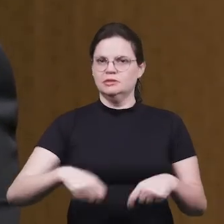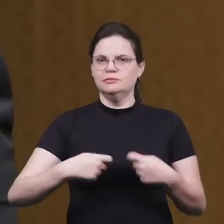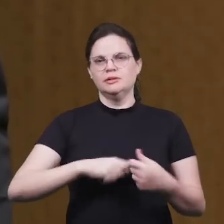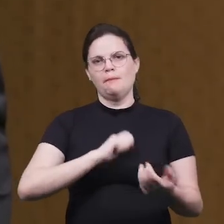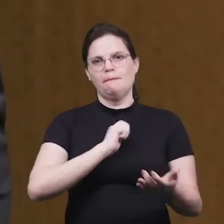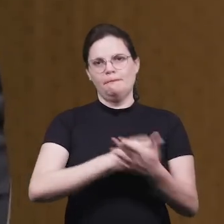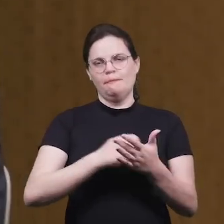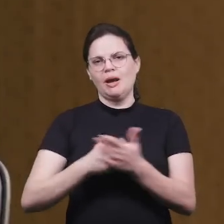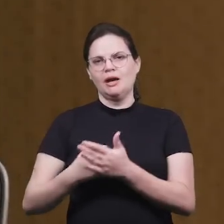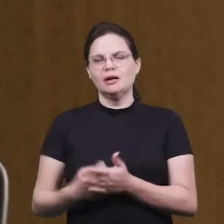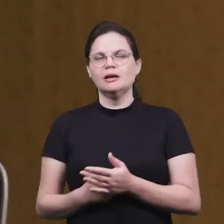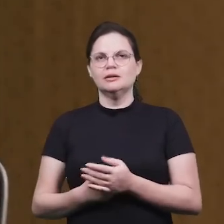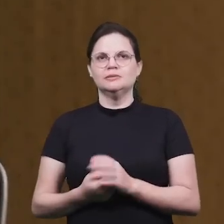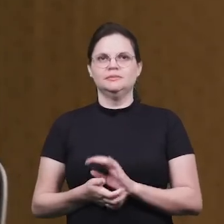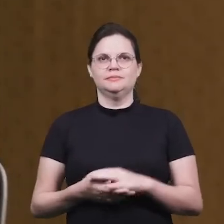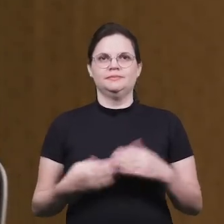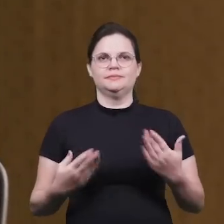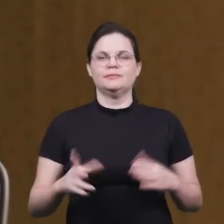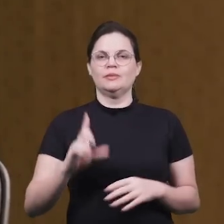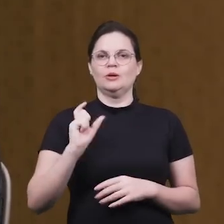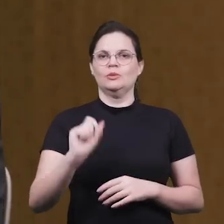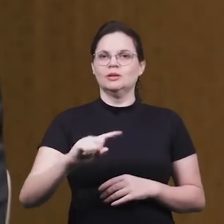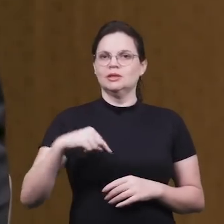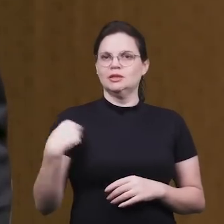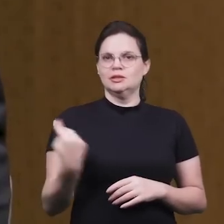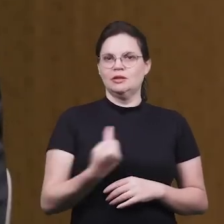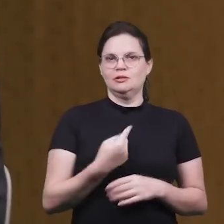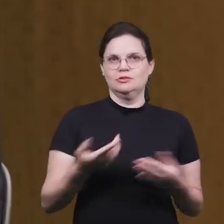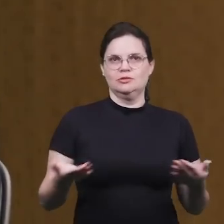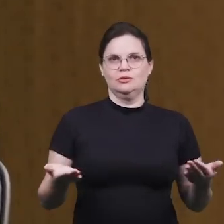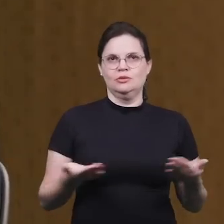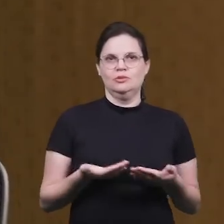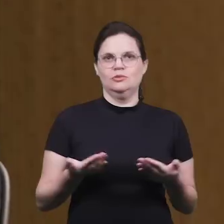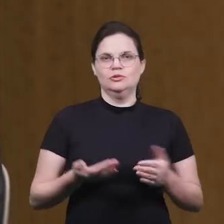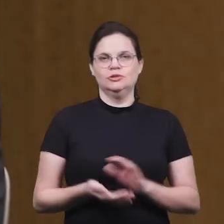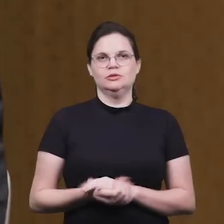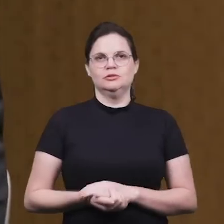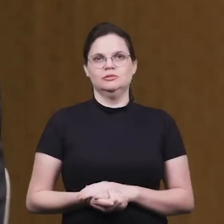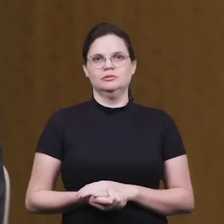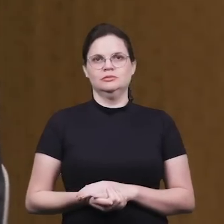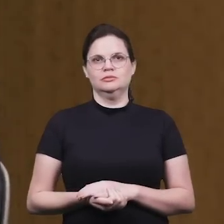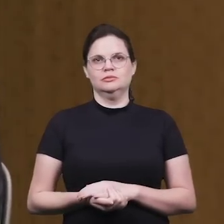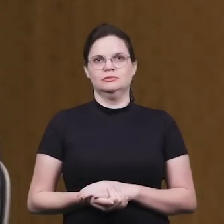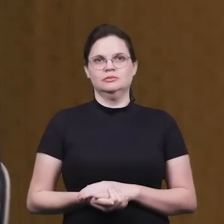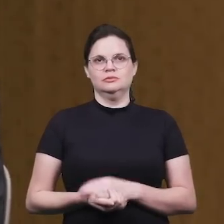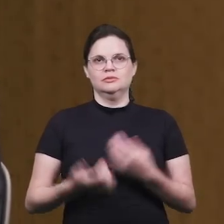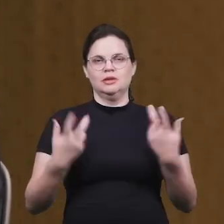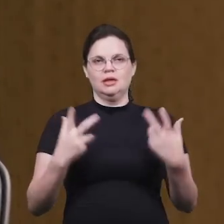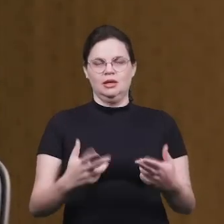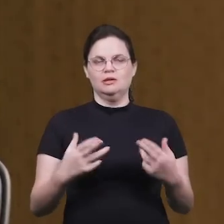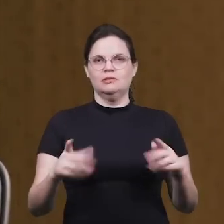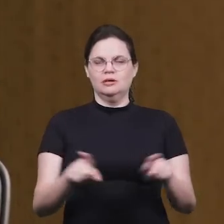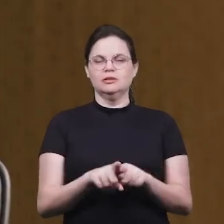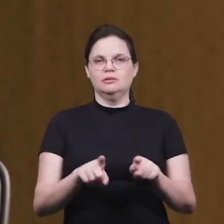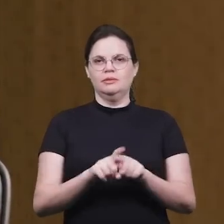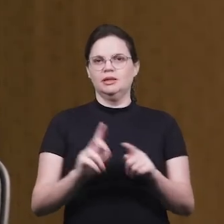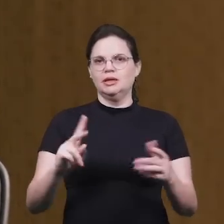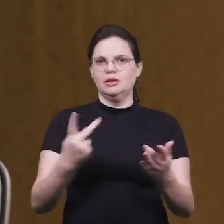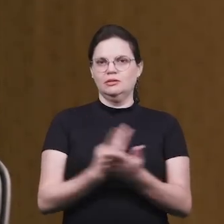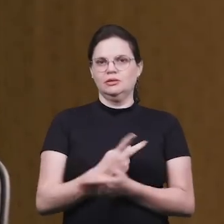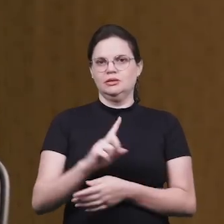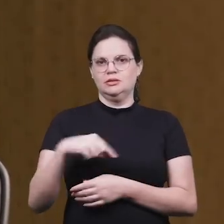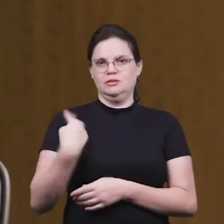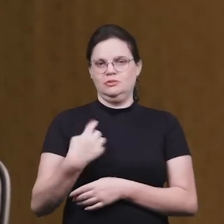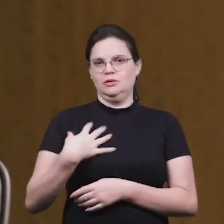né, para ali buscar. Então, o que nós fazemos hoje, por exemplo, o que aconteceu na nossa família, com a